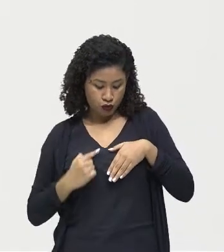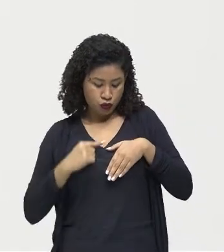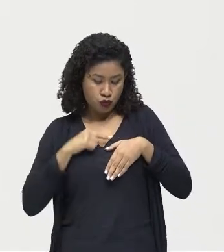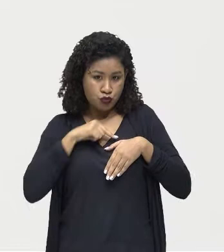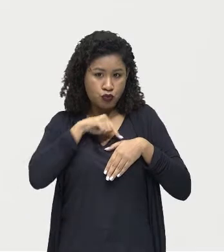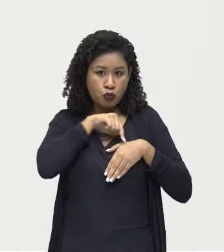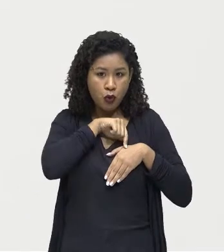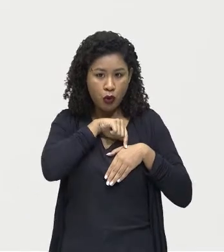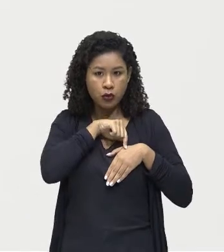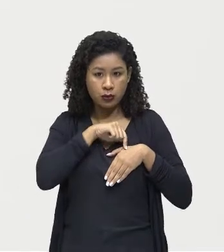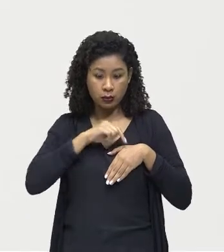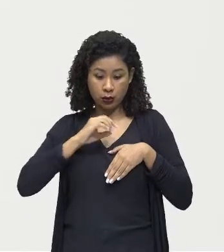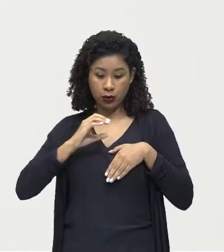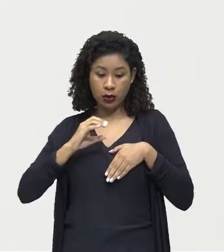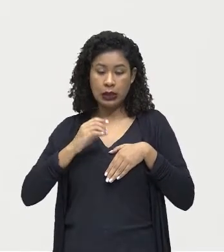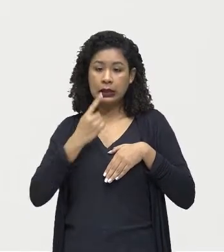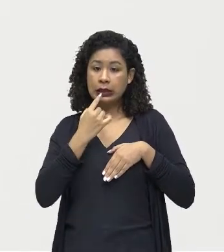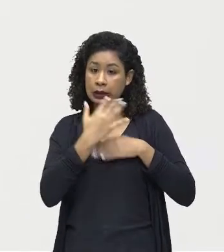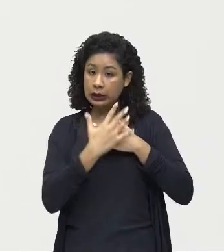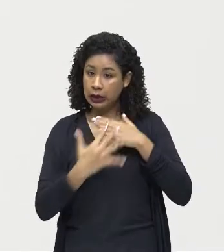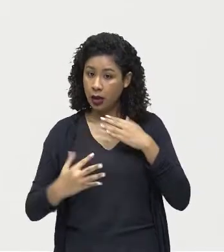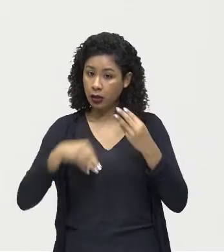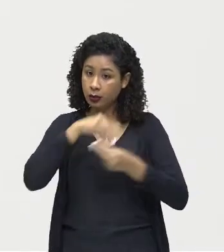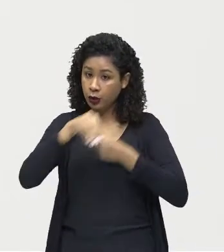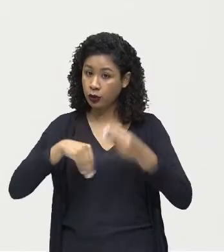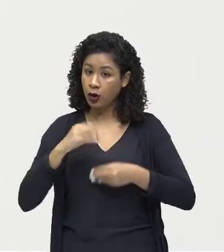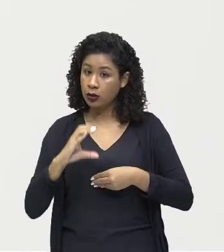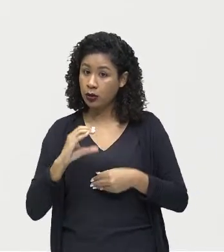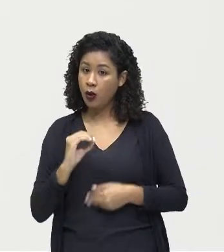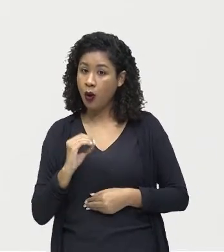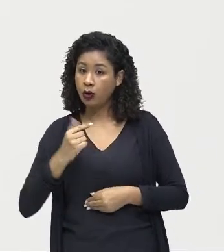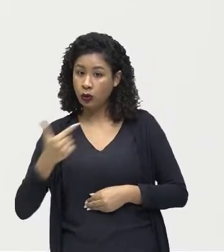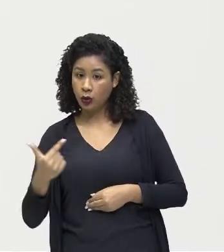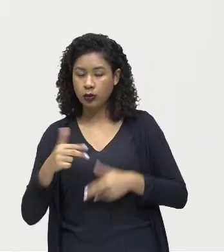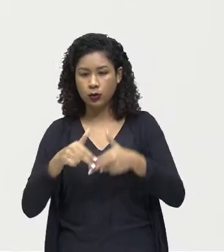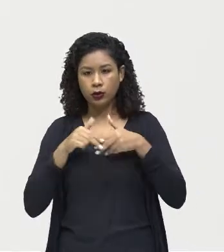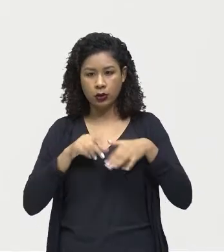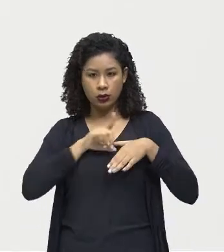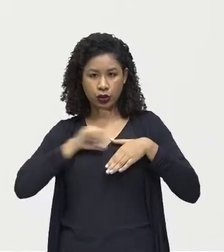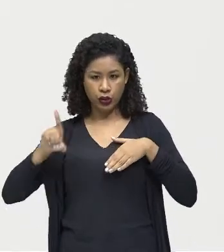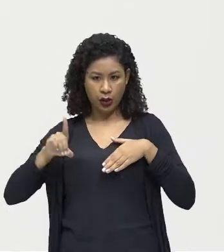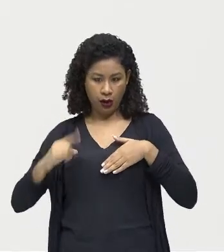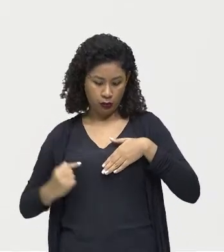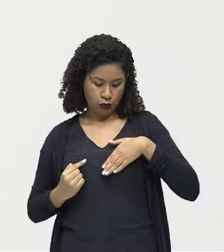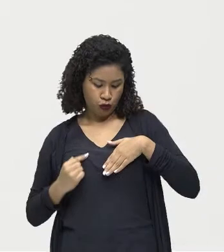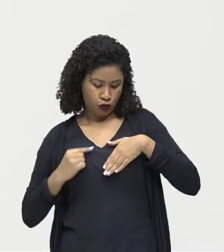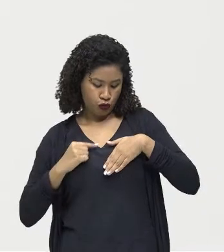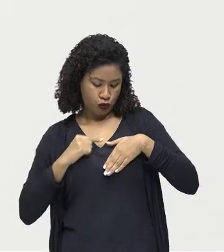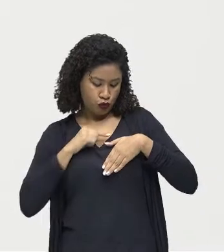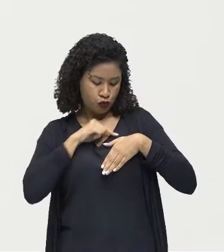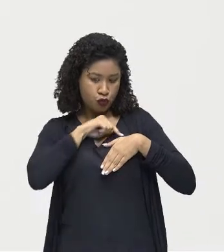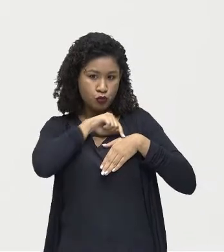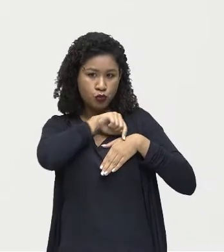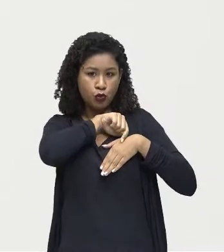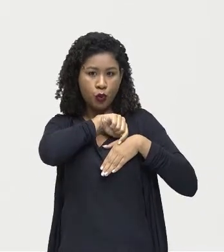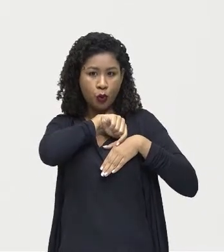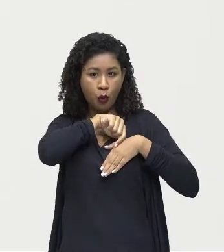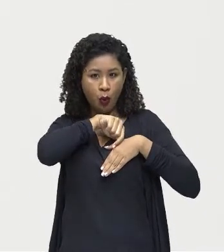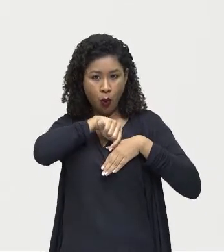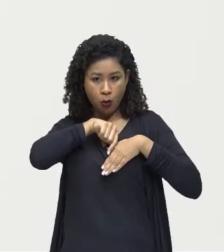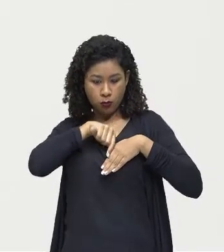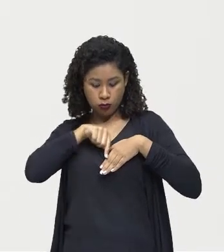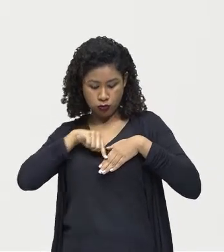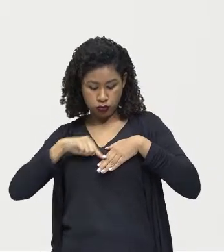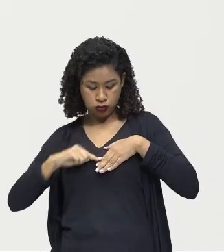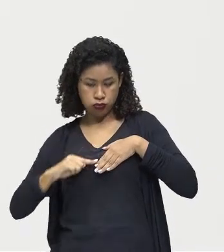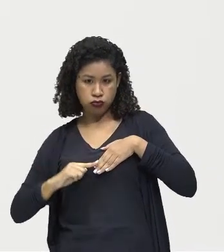o sangue, ó, vai entrar aqui pela cavidade chamada átrio direito e vai para o ventrículo direito.